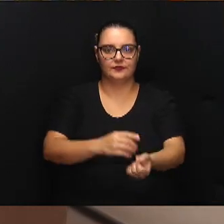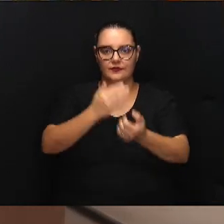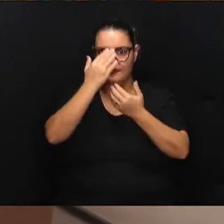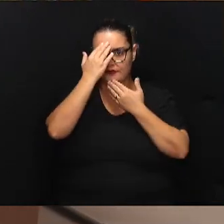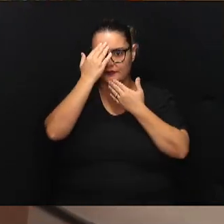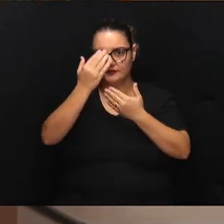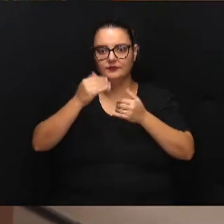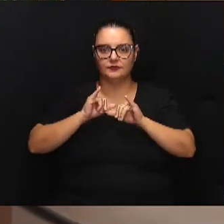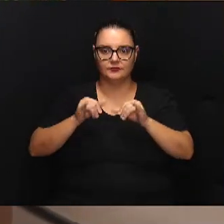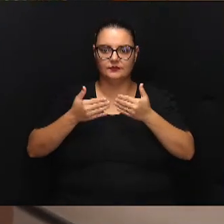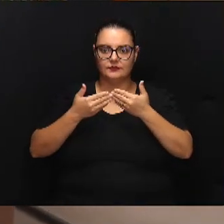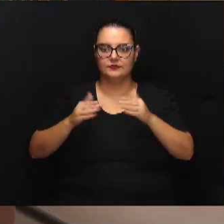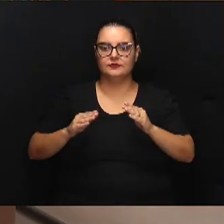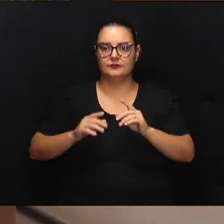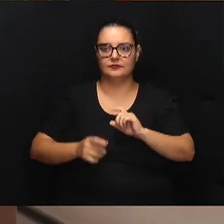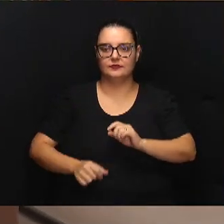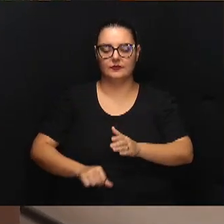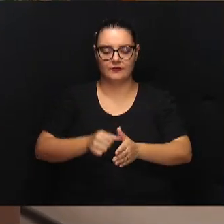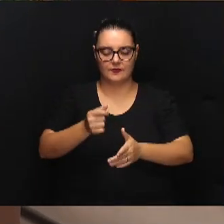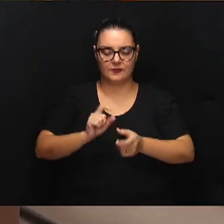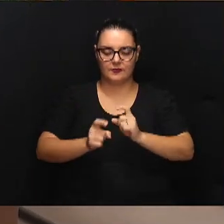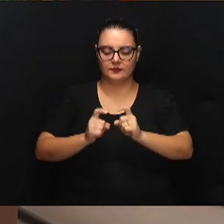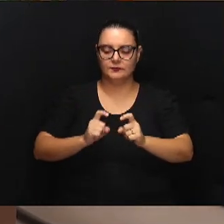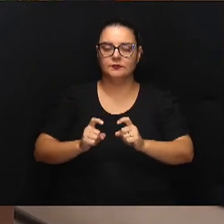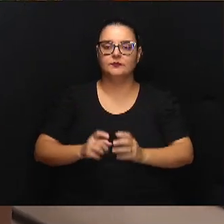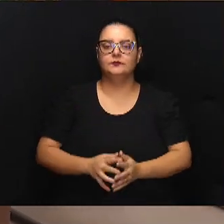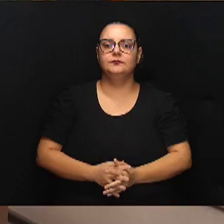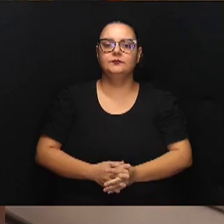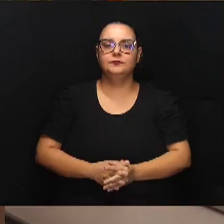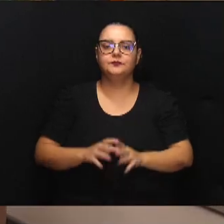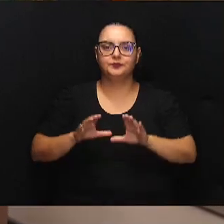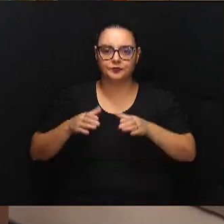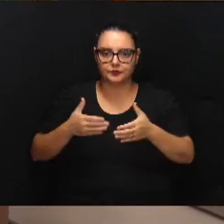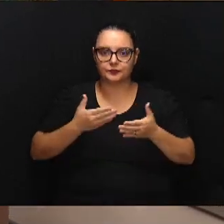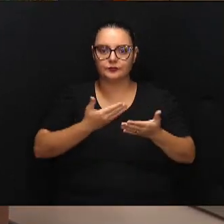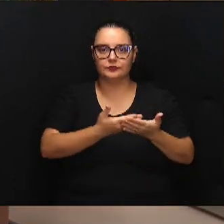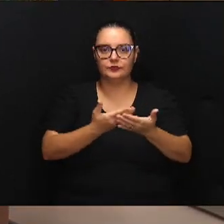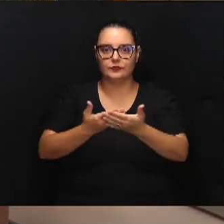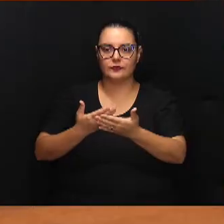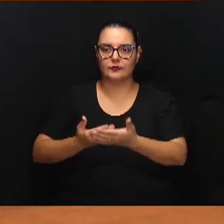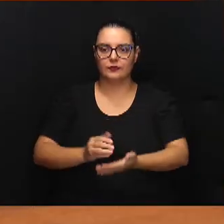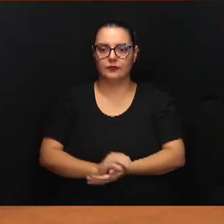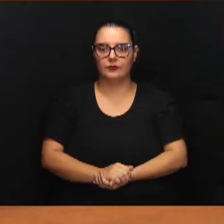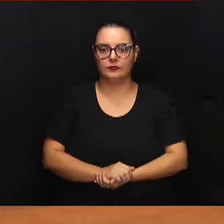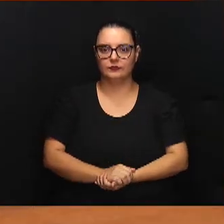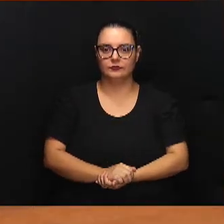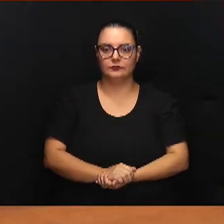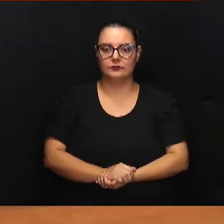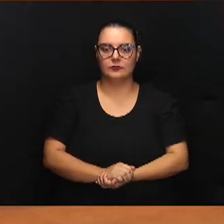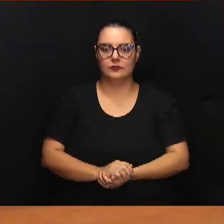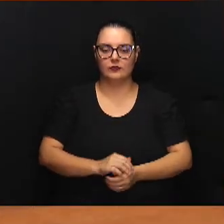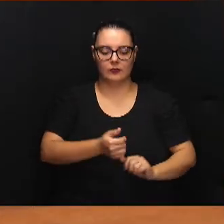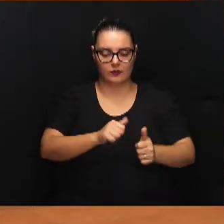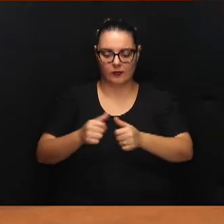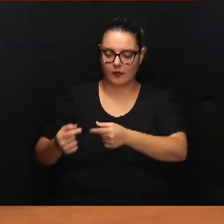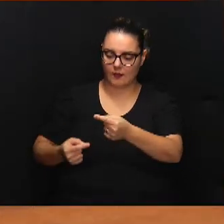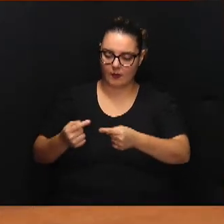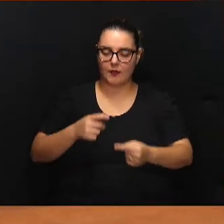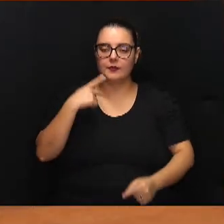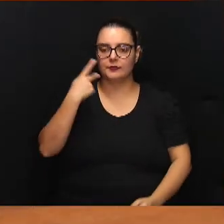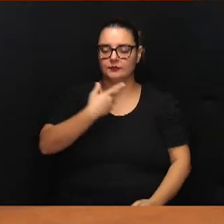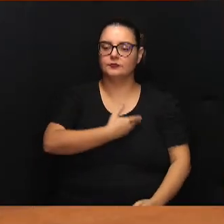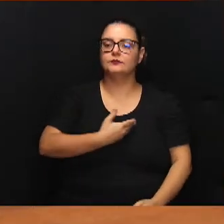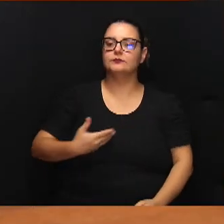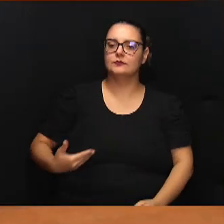obrigado. Então, eu declaro aberta essa primeira reunião da Comissão de Estudos destinada a avaliar e debater as políticas